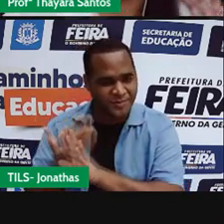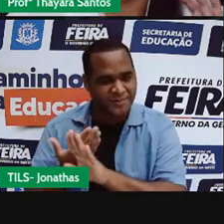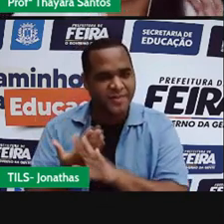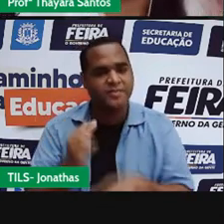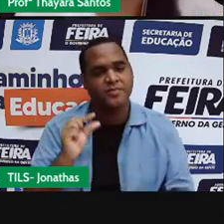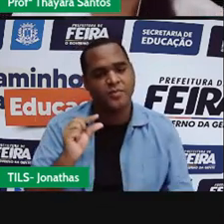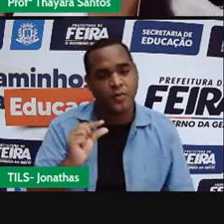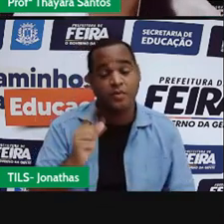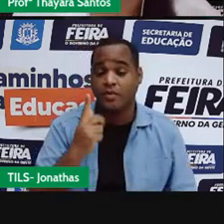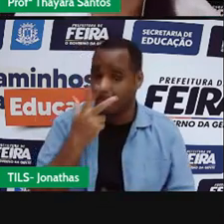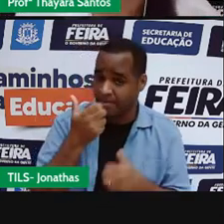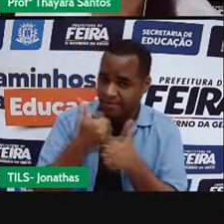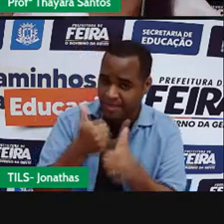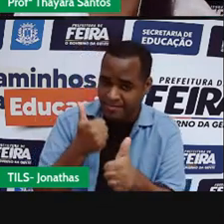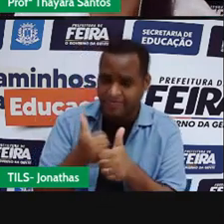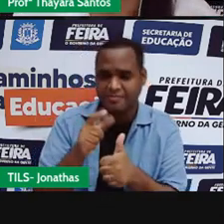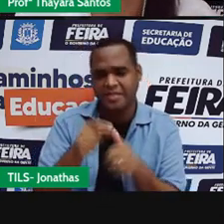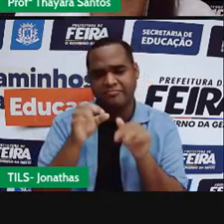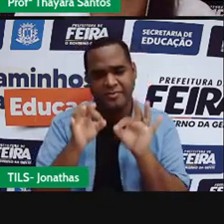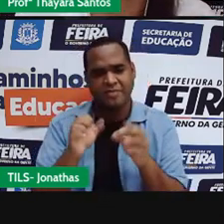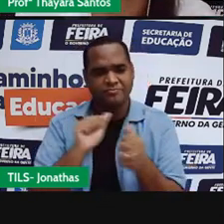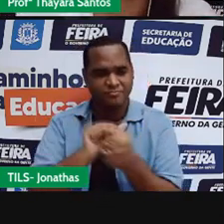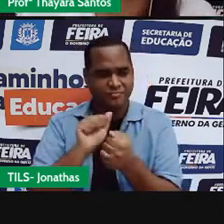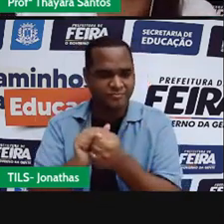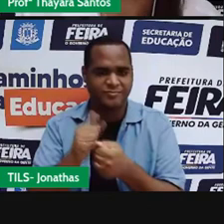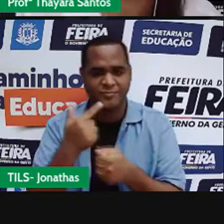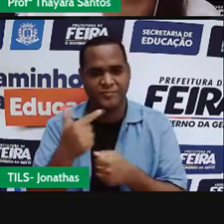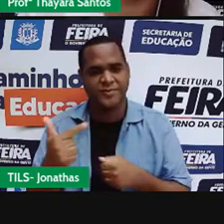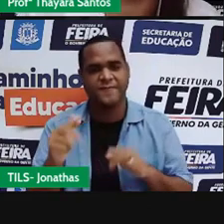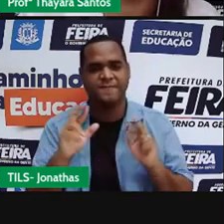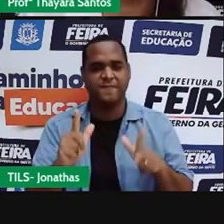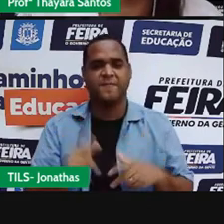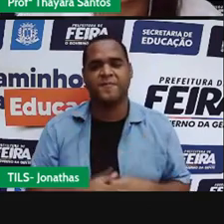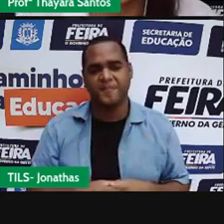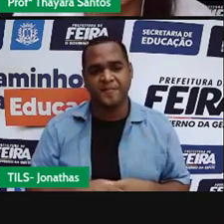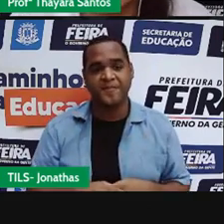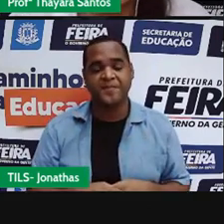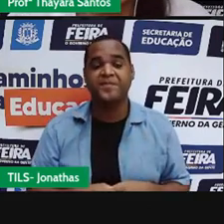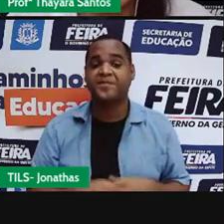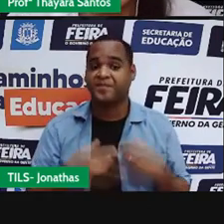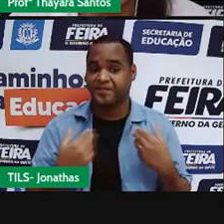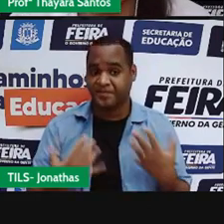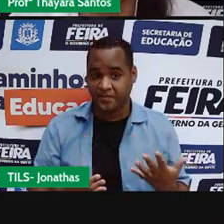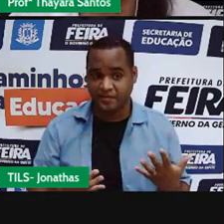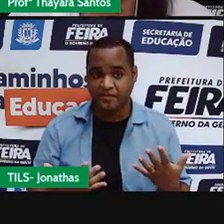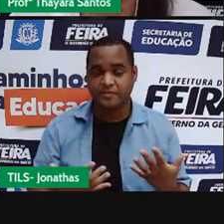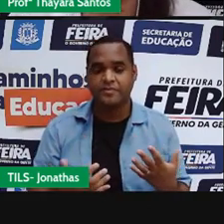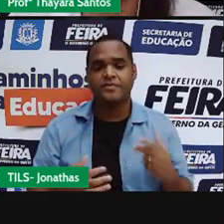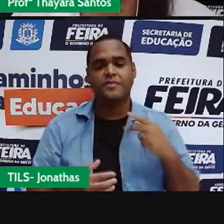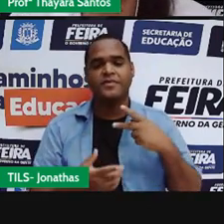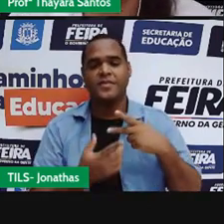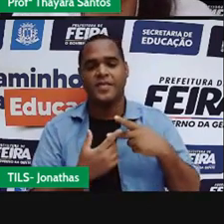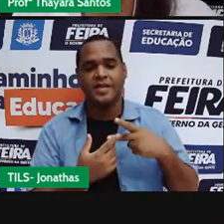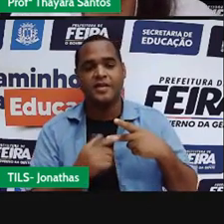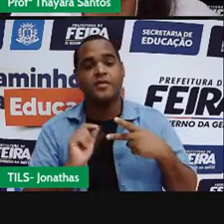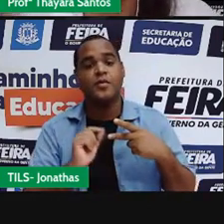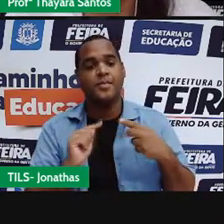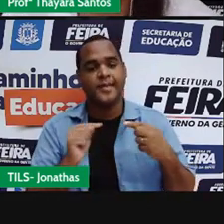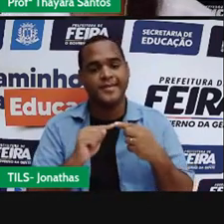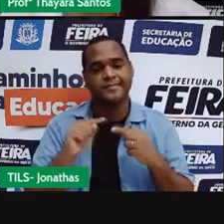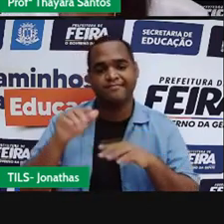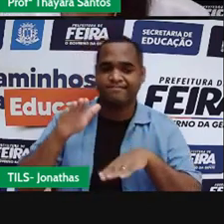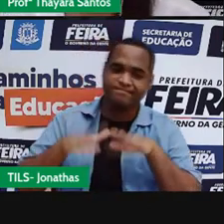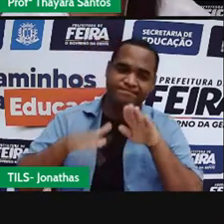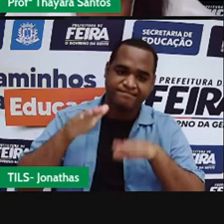estão próximos, mas eles não estão grudados como estavam no estado sólido. E nesse caso, essa matéria vai ter forma variável, porque ela